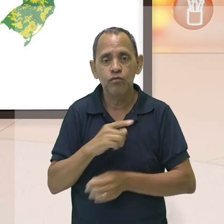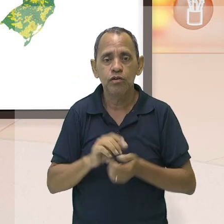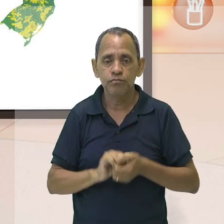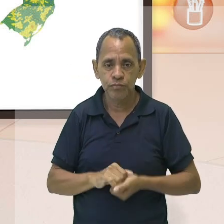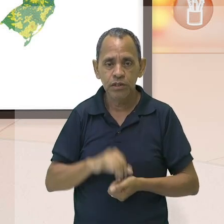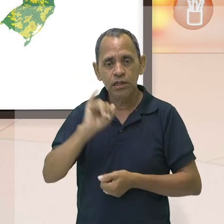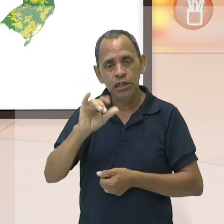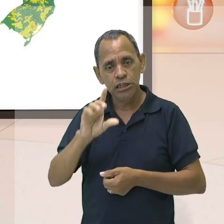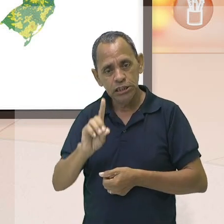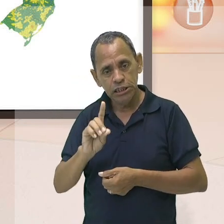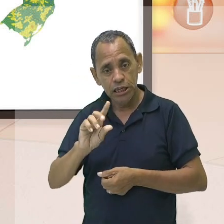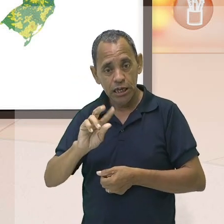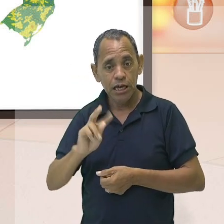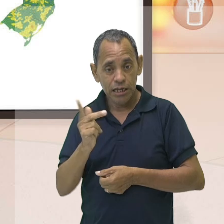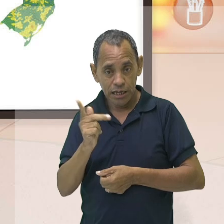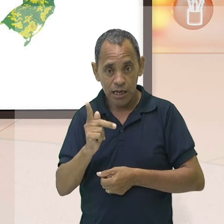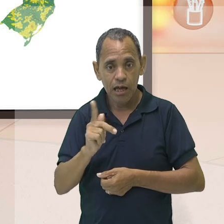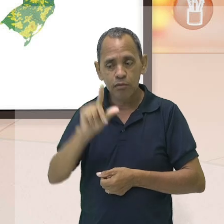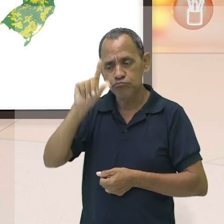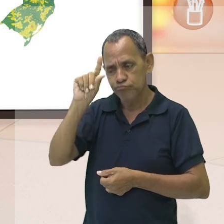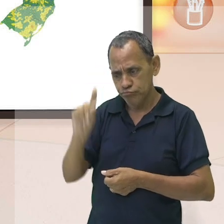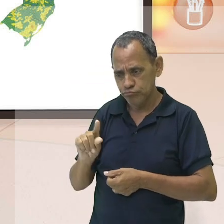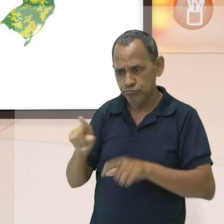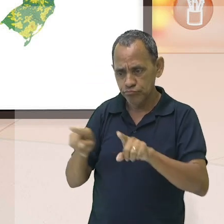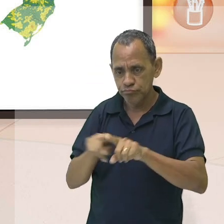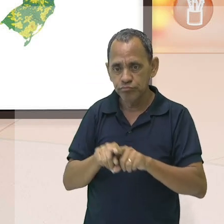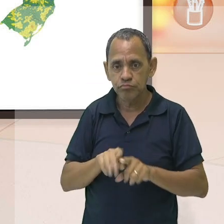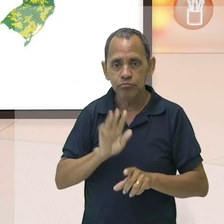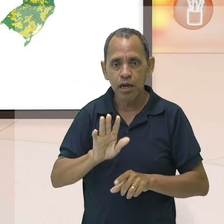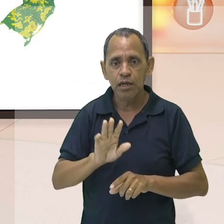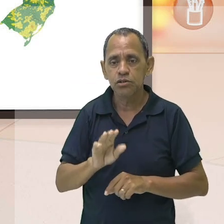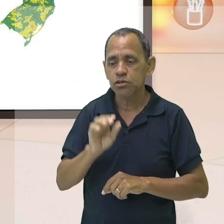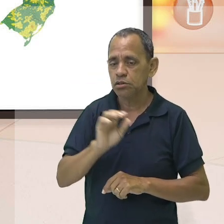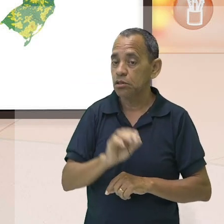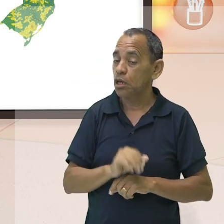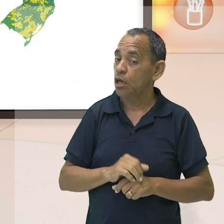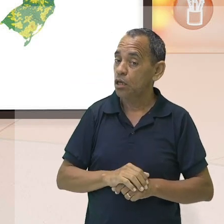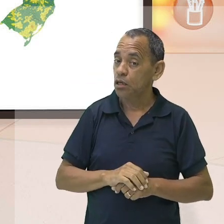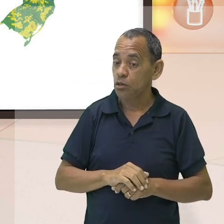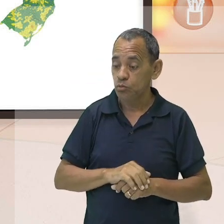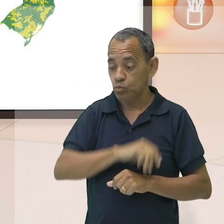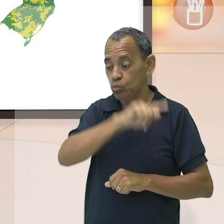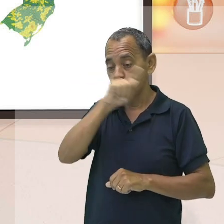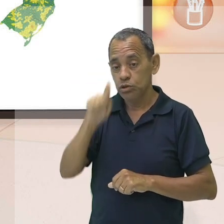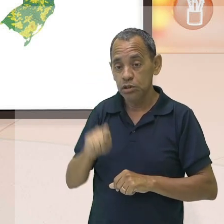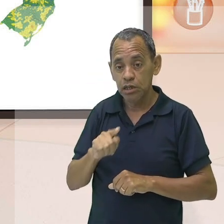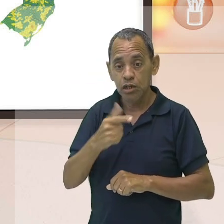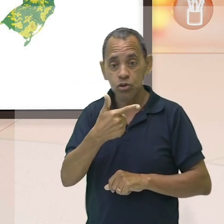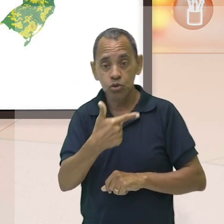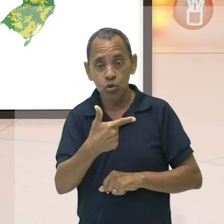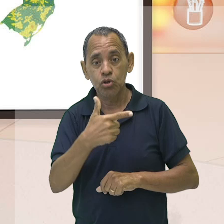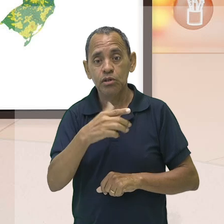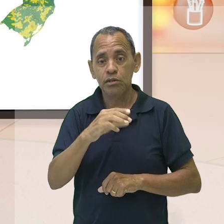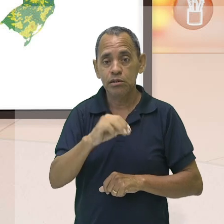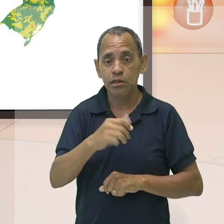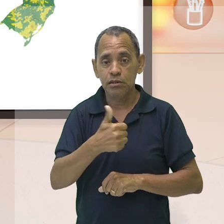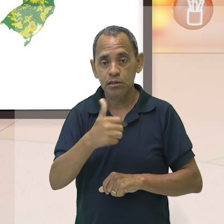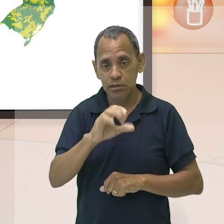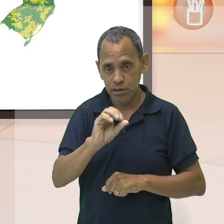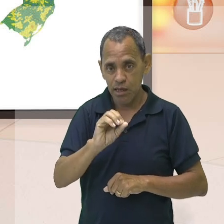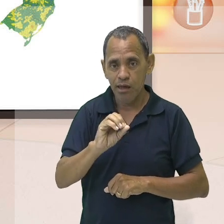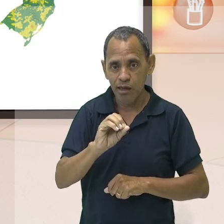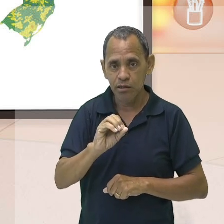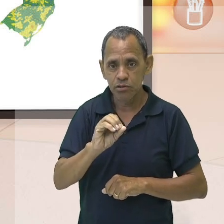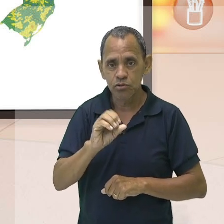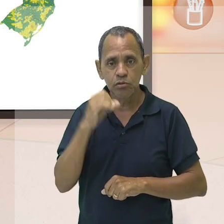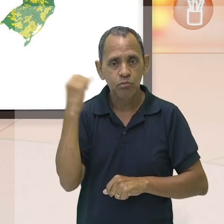né? Quando a gente vem para 2010, né, dados atualizados até mais ou menos 2010, o que importa é o